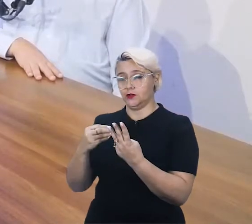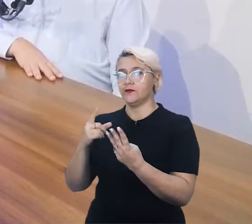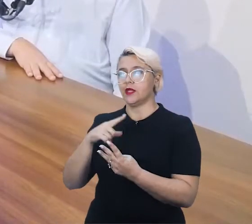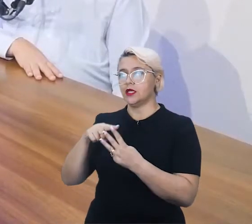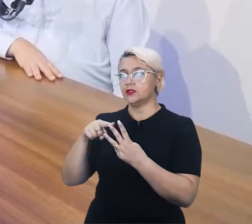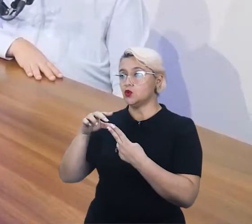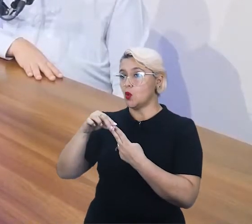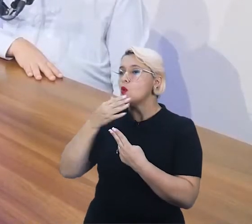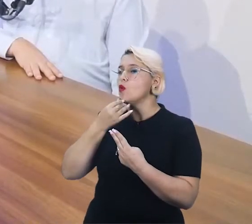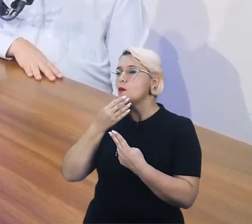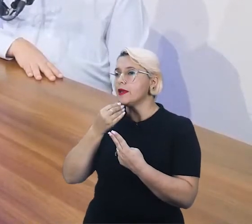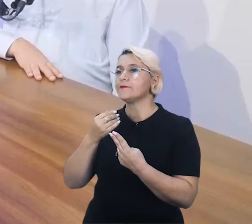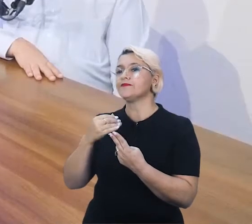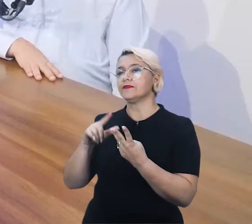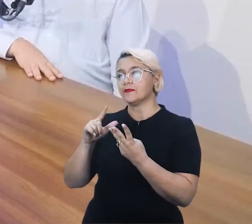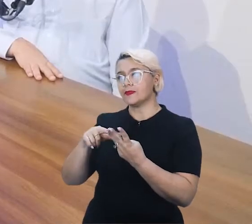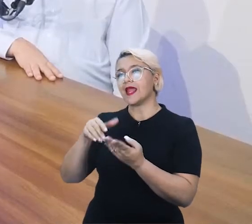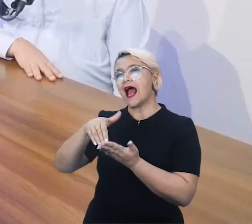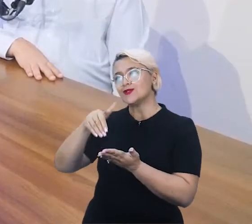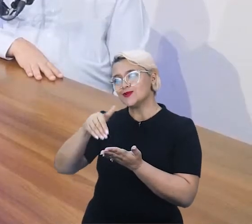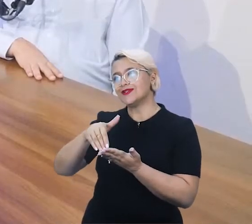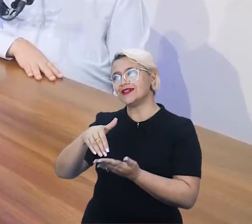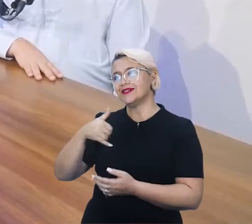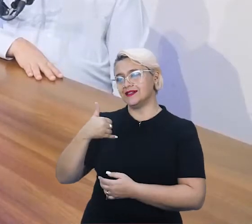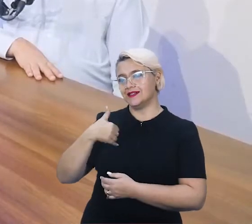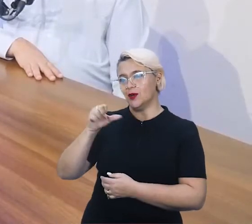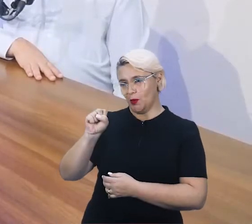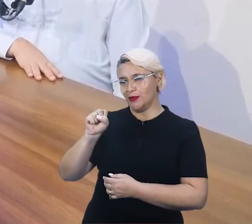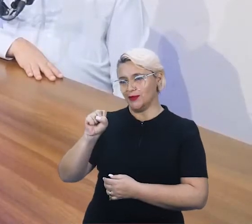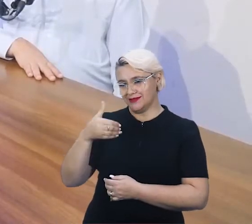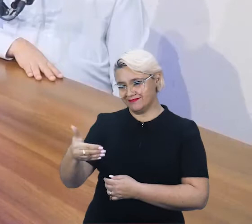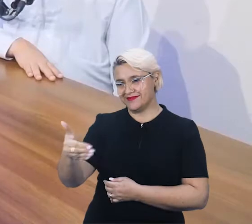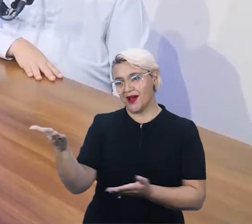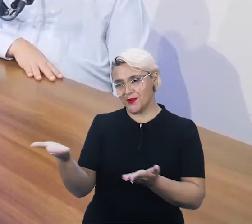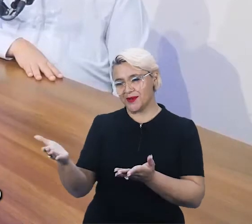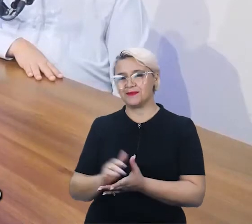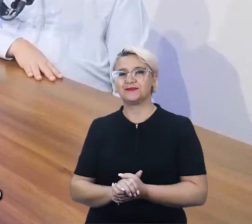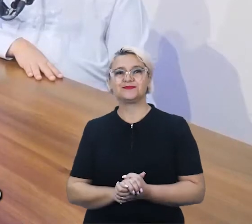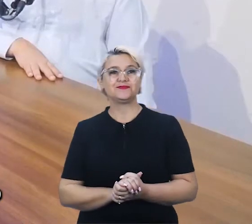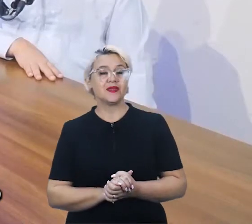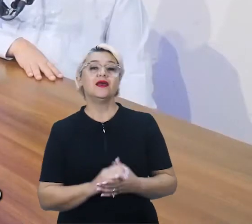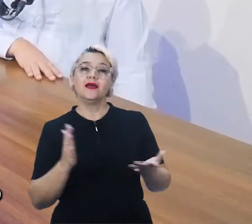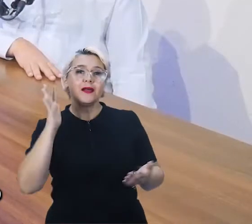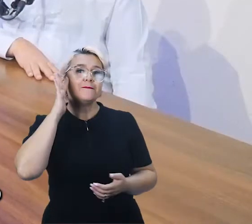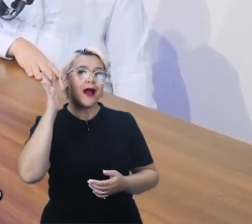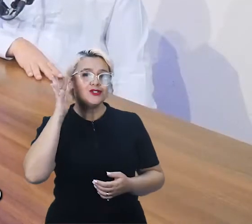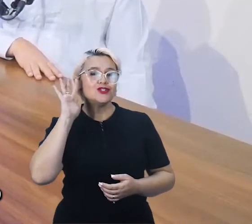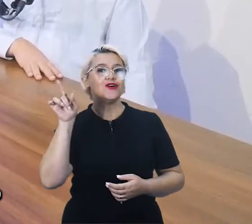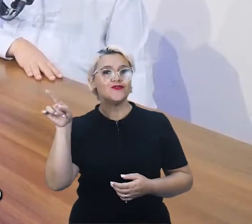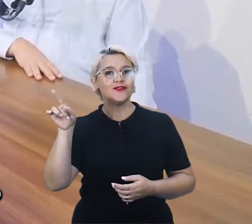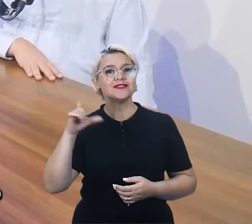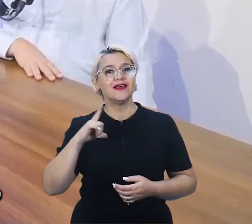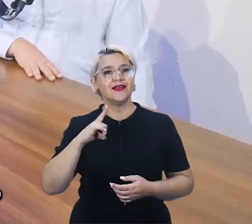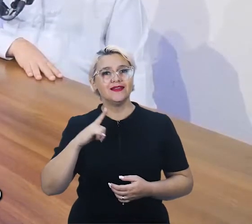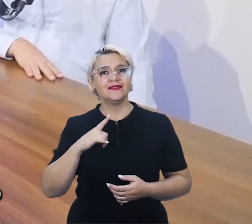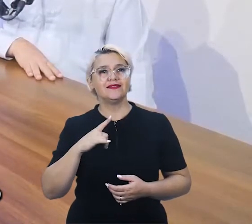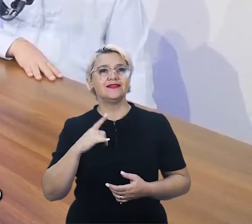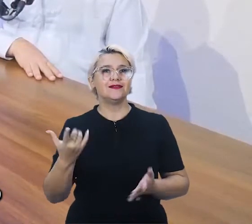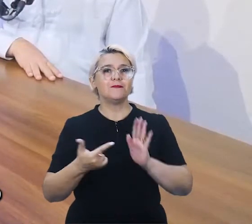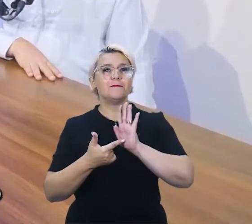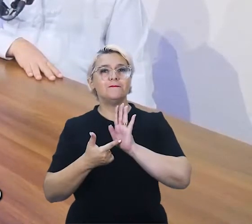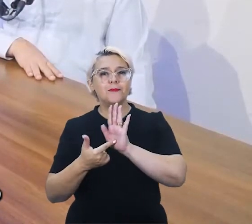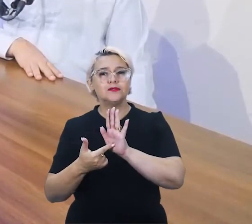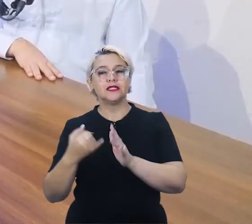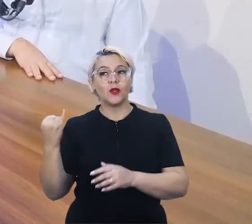dois rapazes e a pequenininha que vai fazer 8 anos agora. Pois é, imagino que você deva ser tão importante